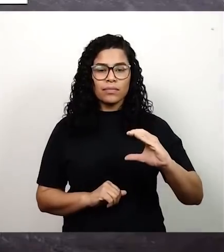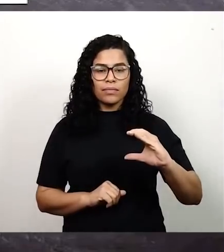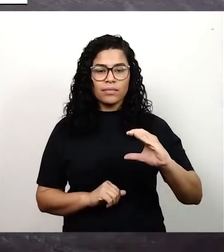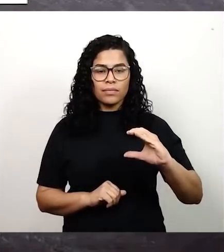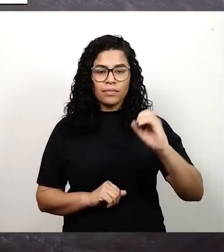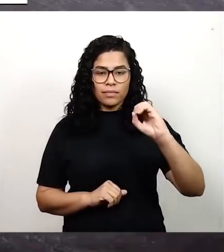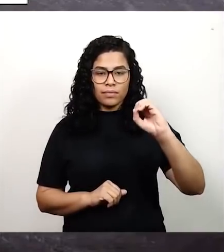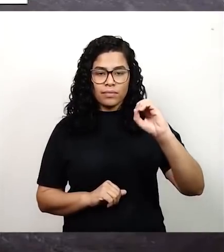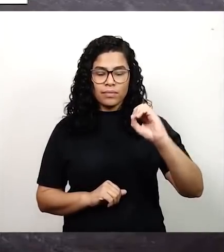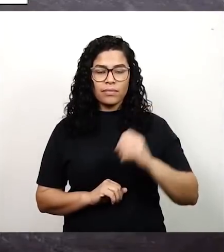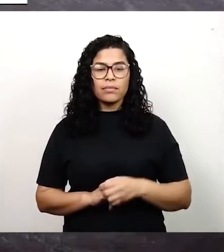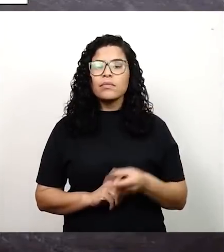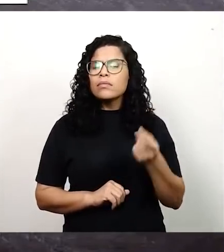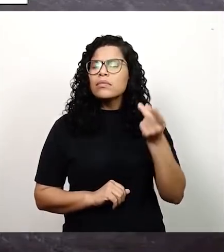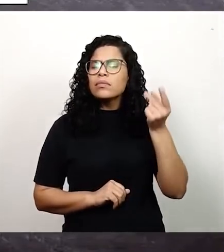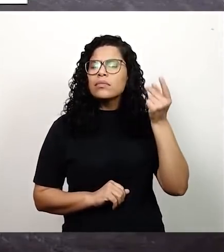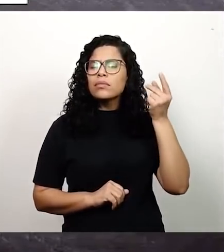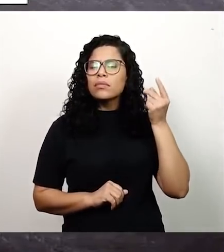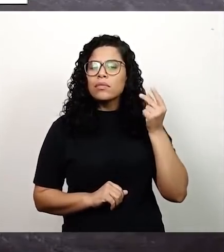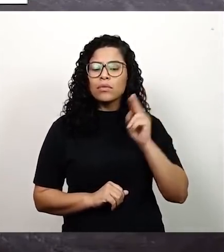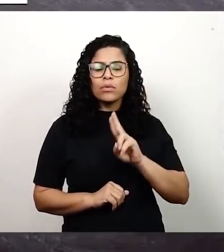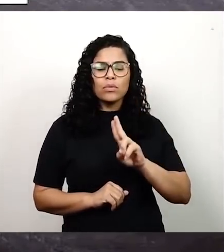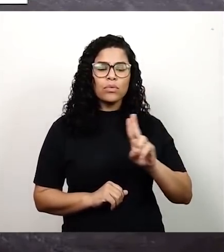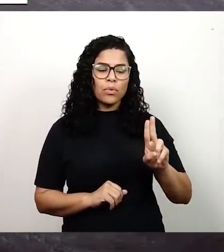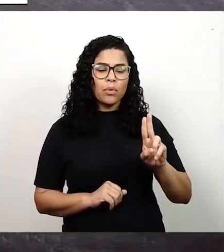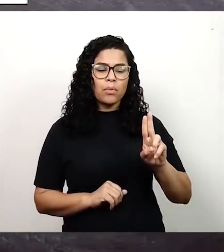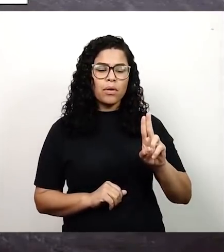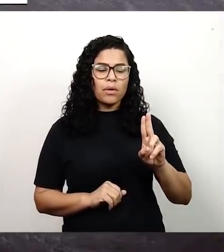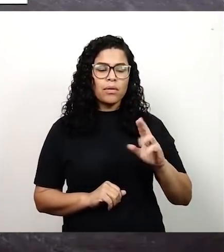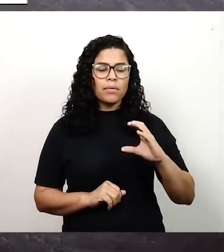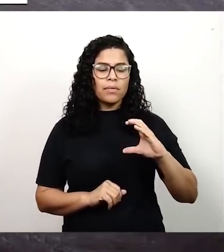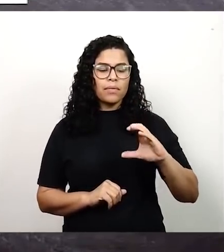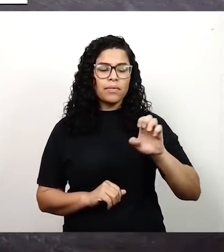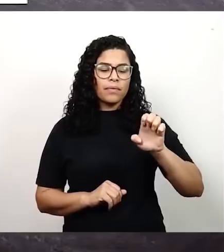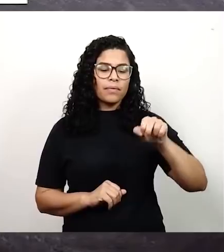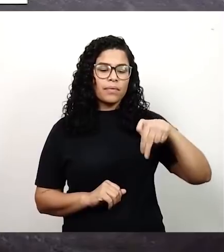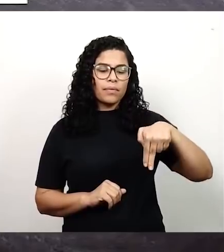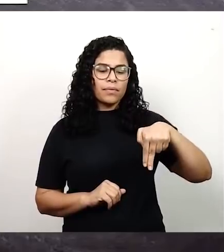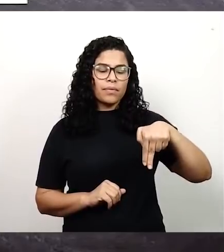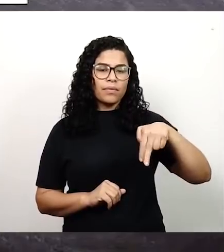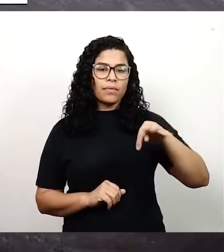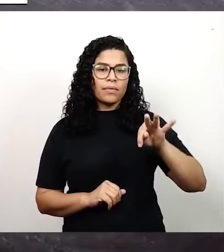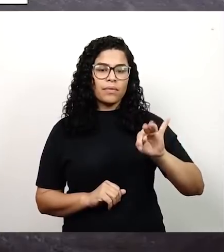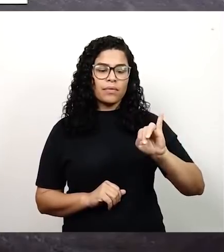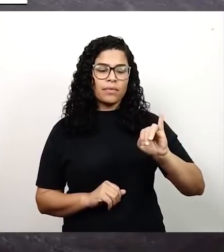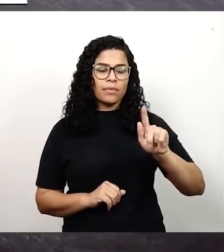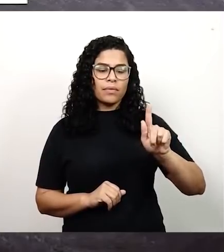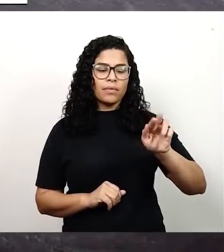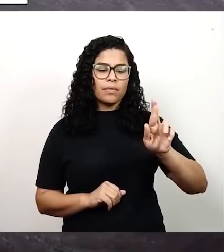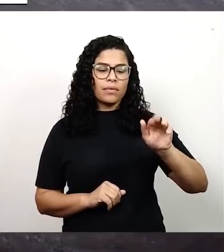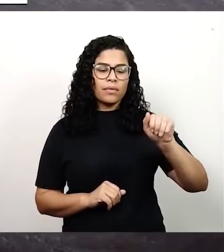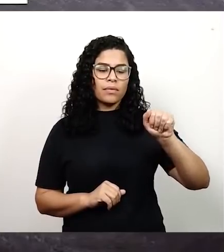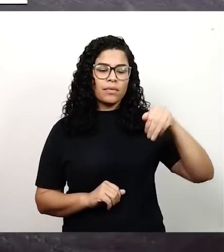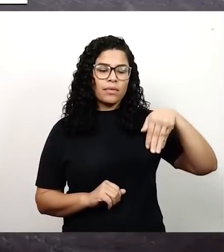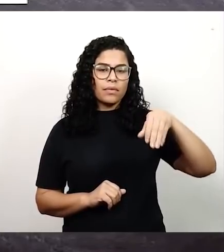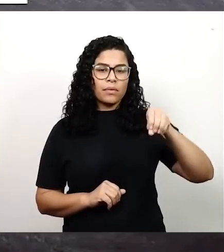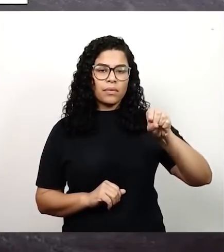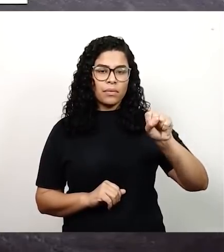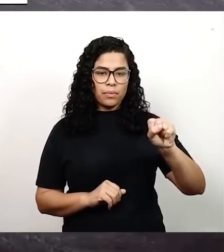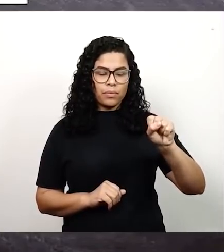antigamente, se chamava centígrado. Mas há uns anos